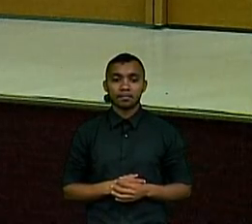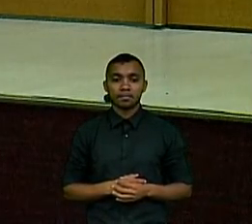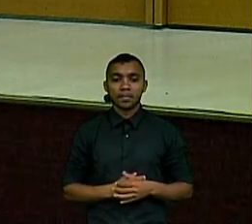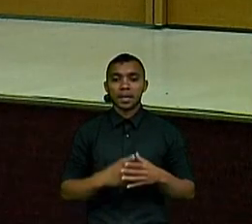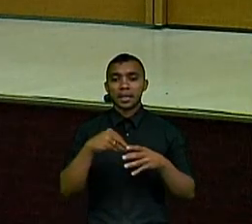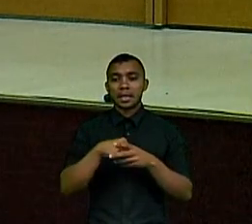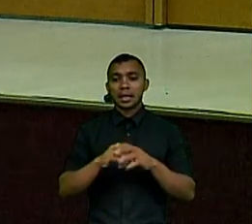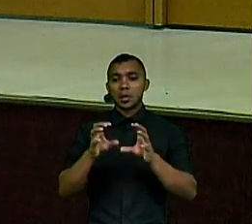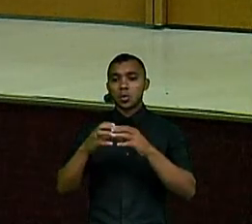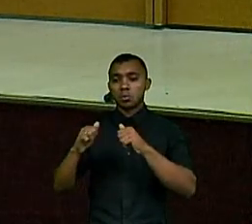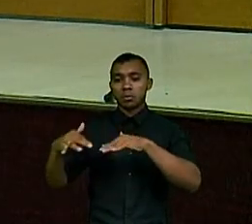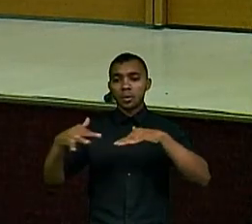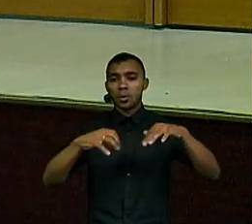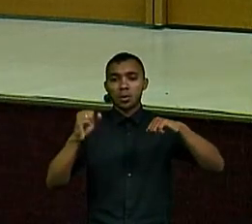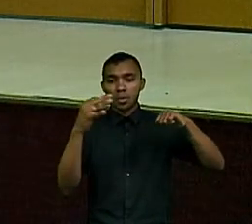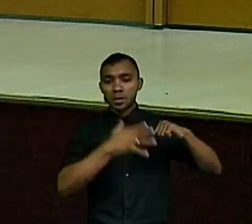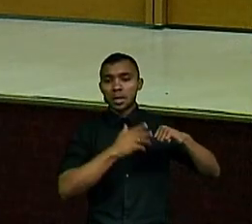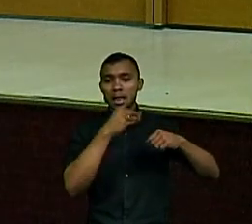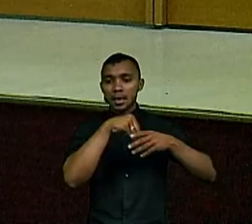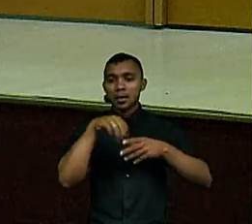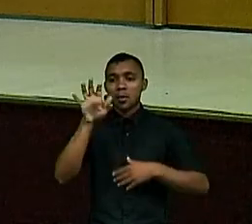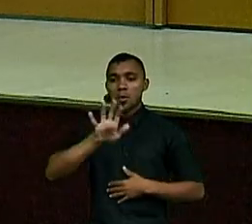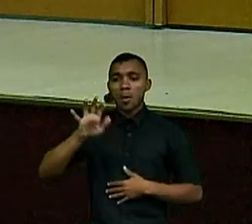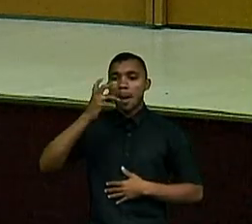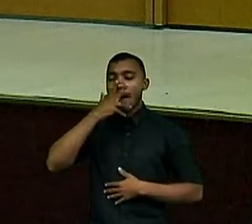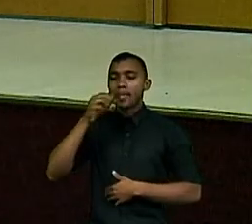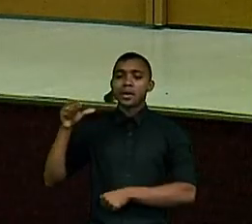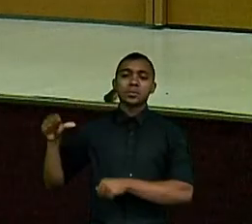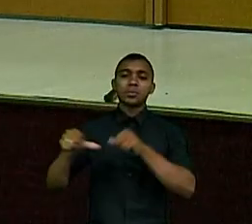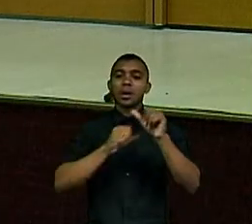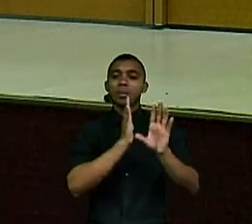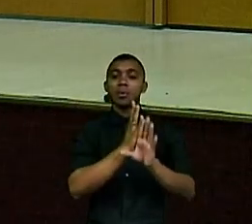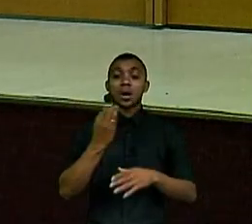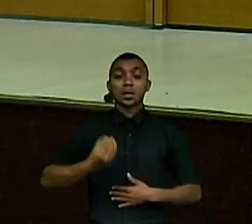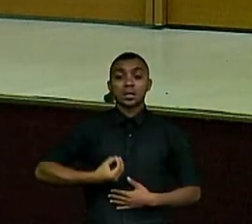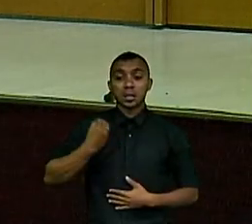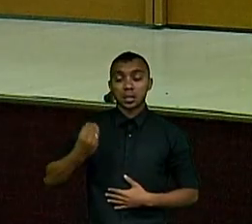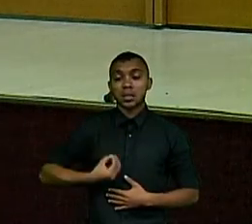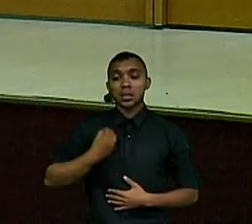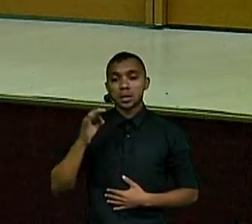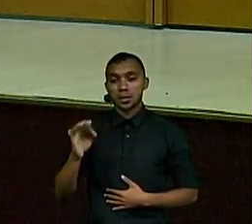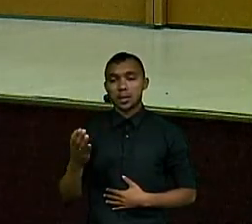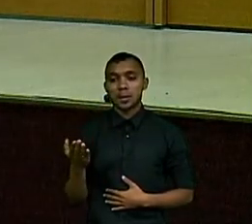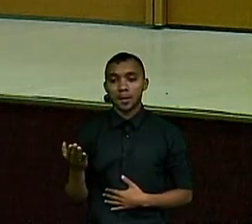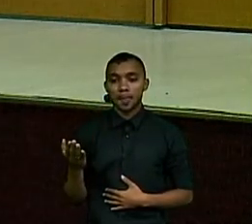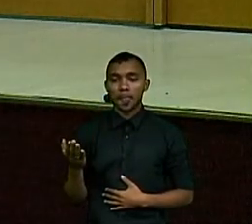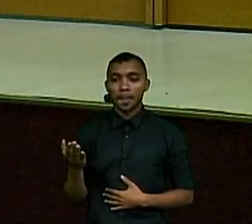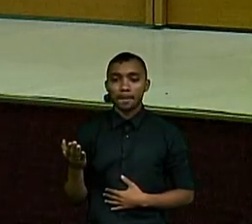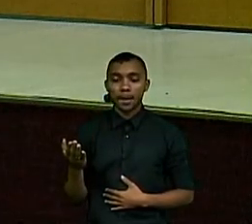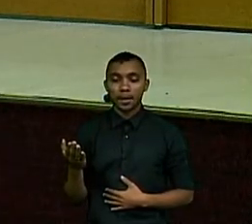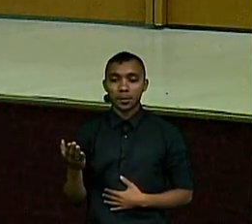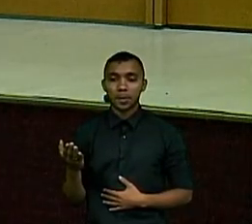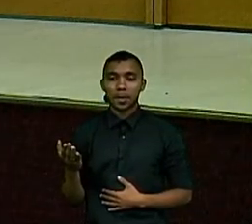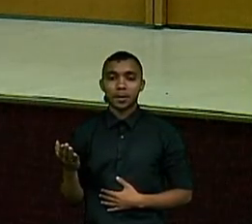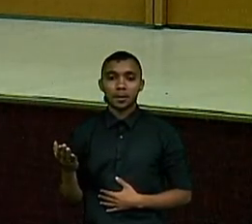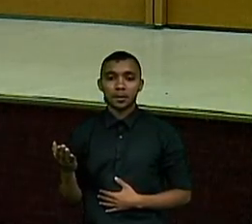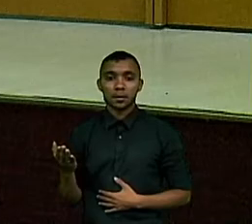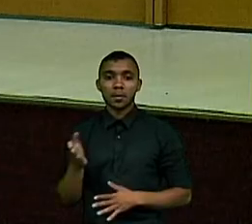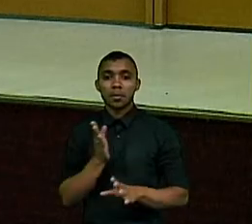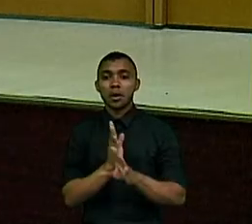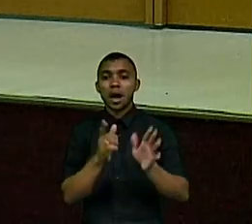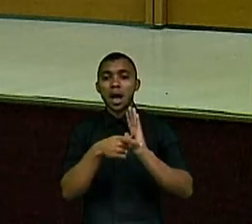iluministas provocando Europa um grande interesse pelos problemas da vida em sociedade turma a vida em sociedade o ser humano